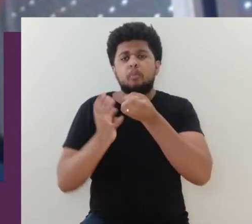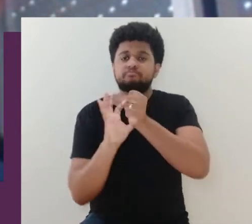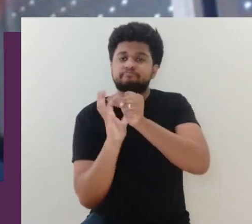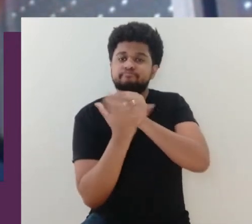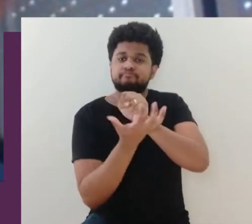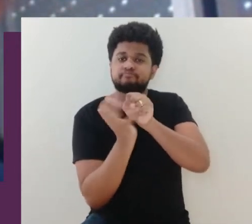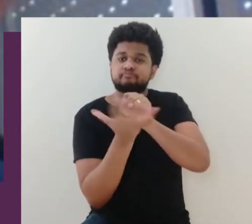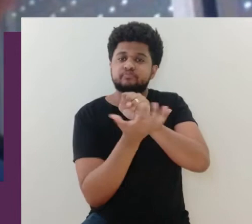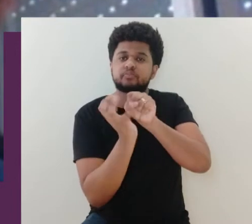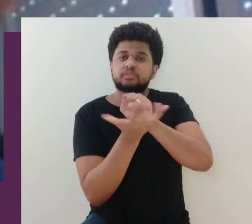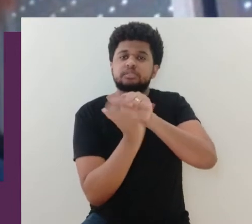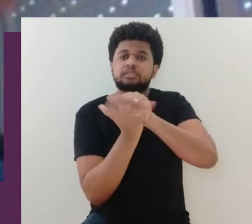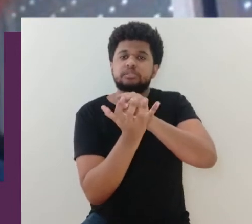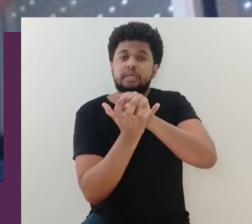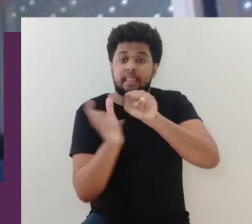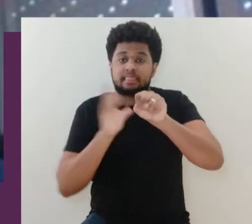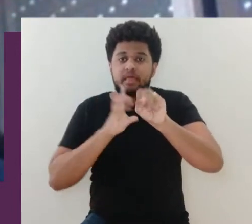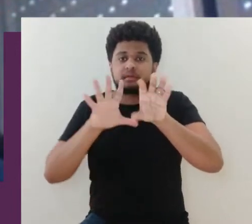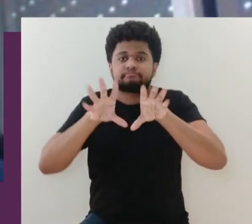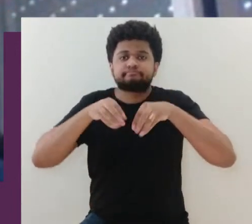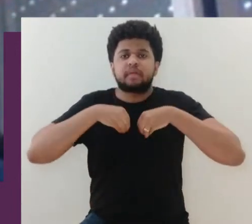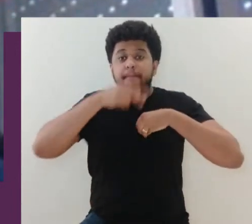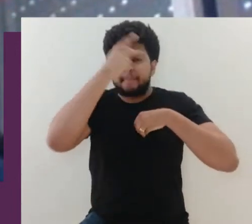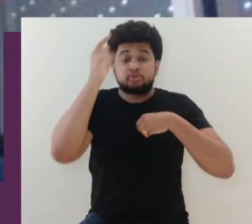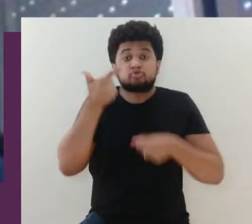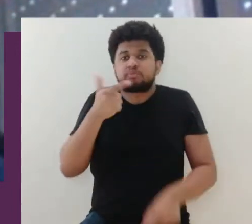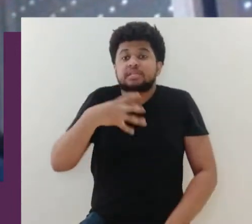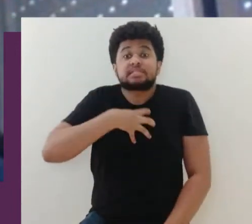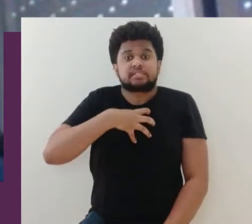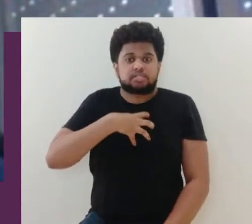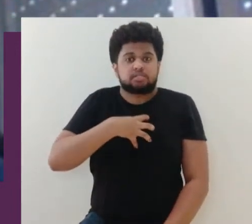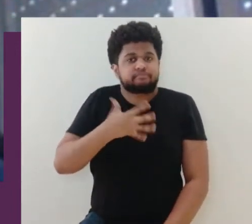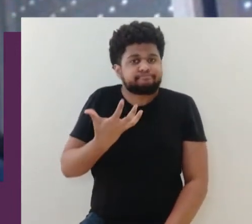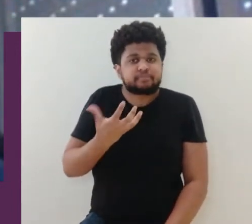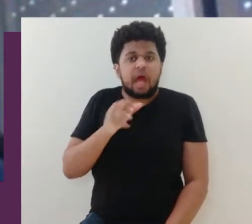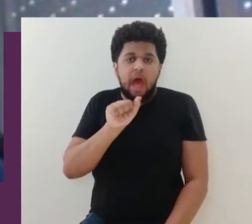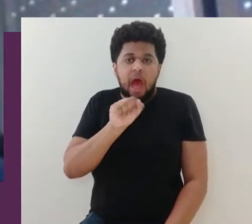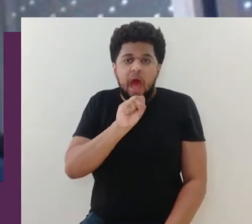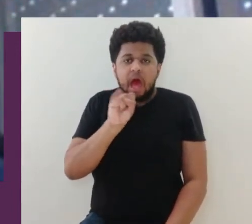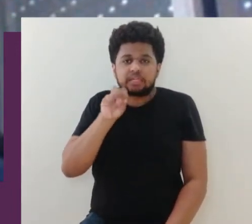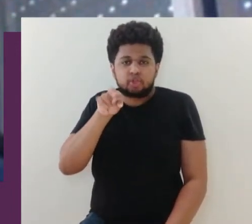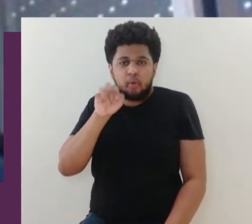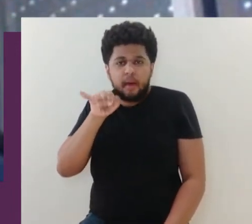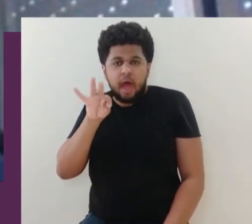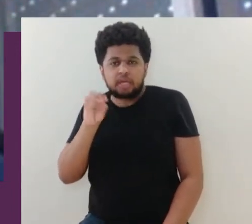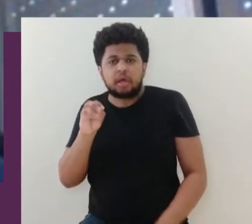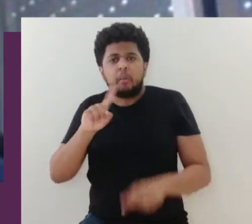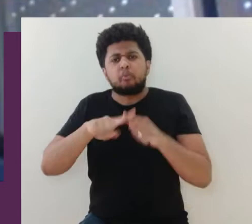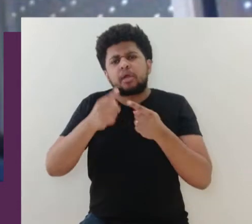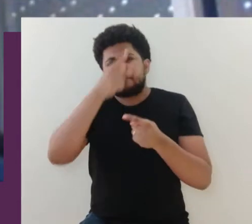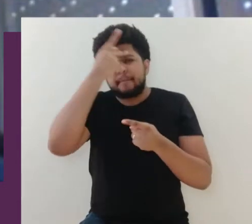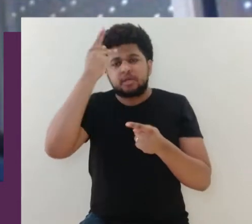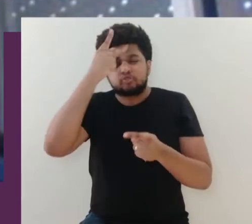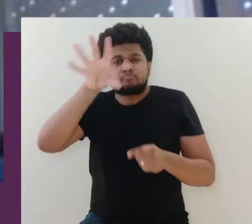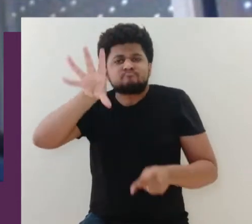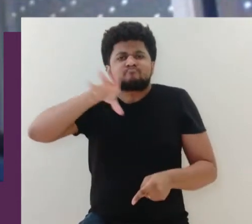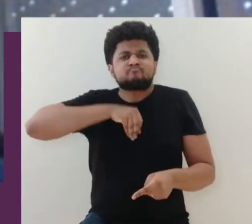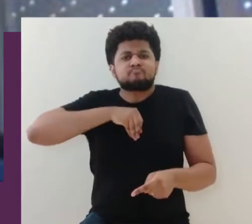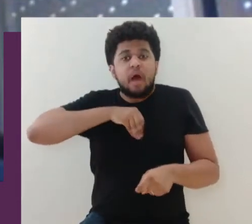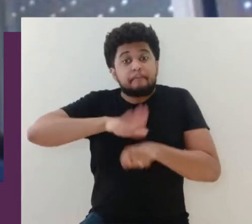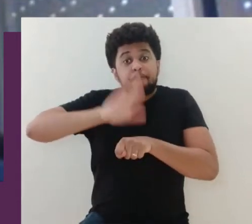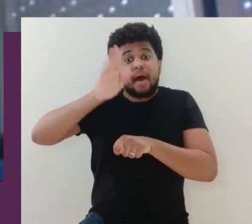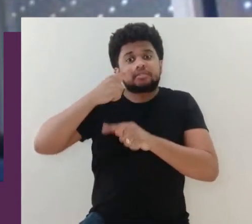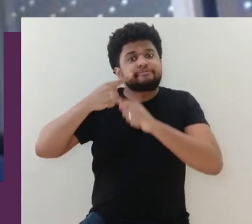a Covid-19 ela se comporta em pessoas assintomáticas. Por que algumas pessoas pegam mais de uma vez